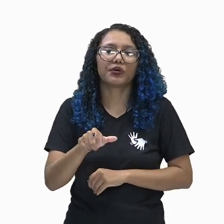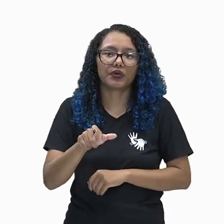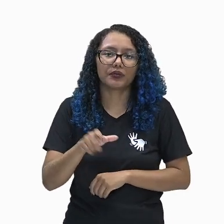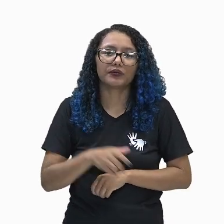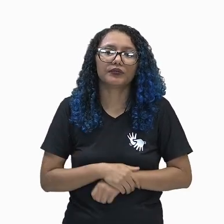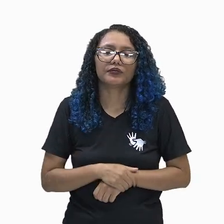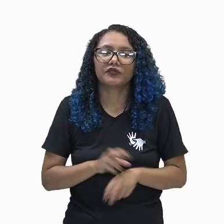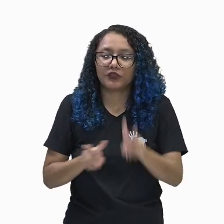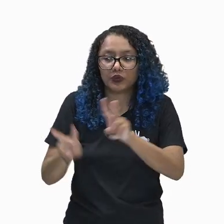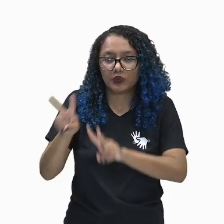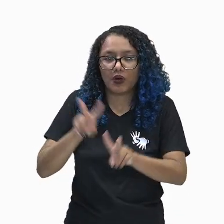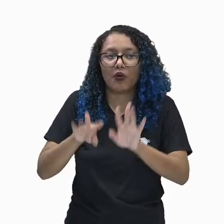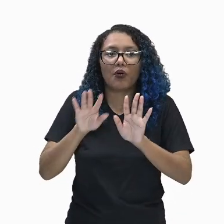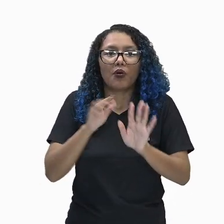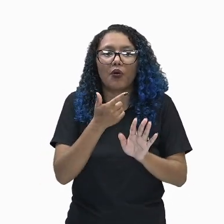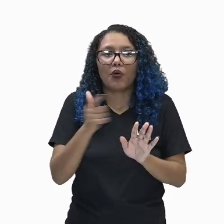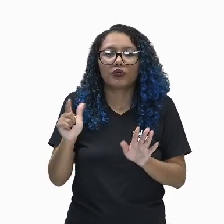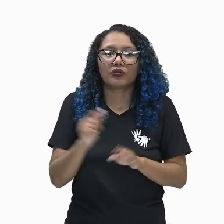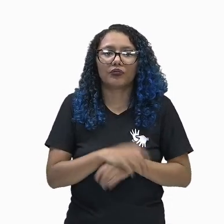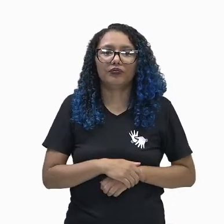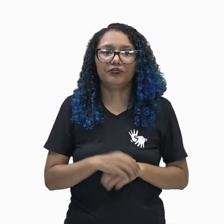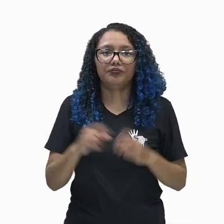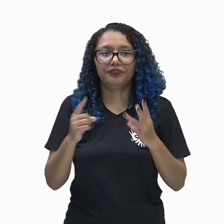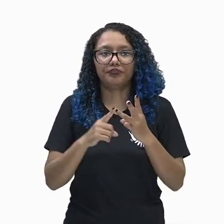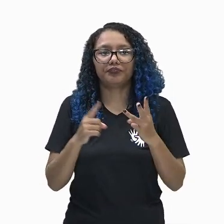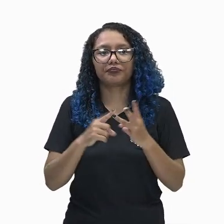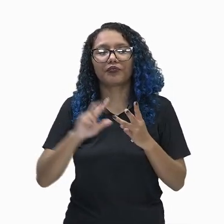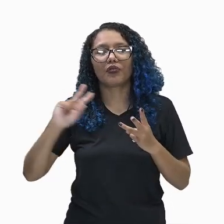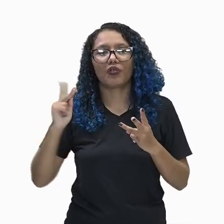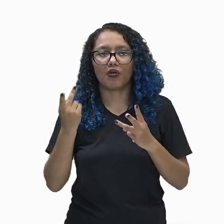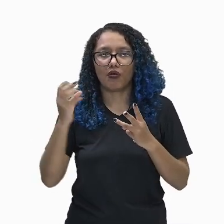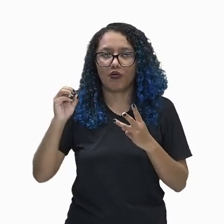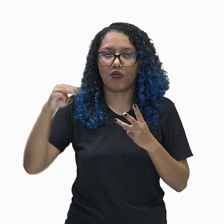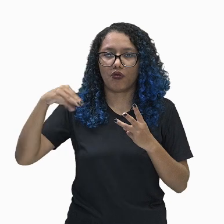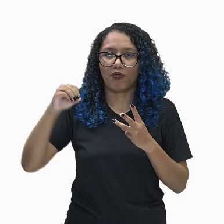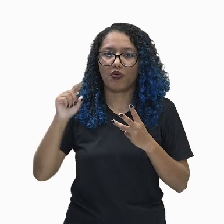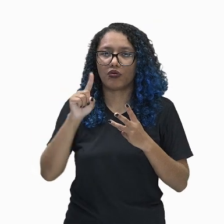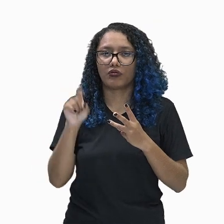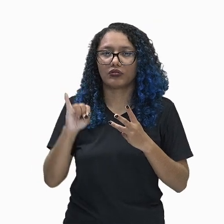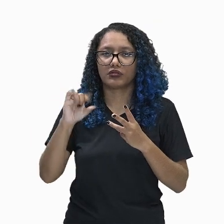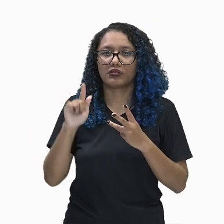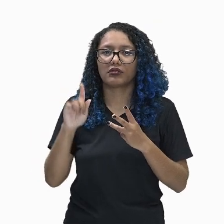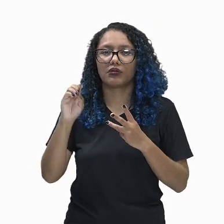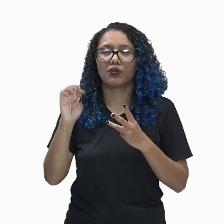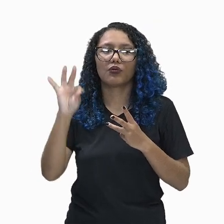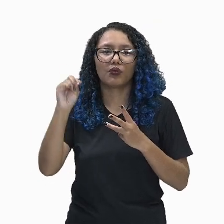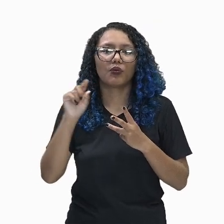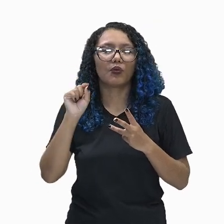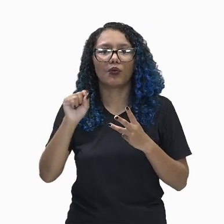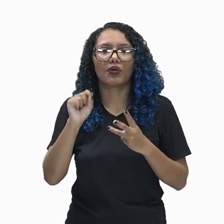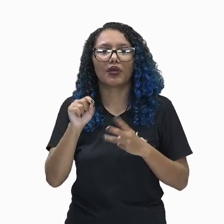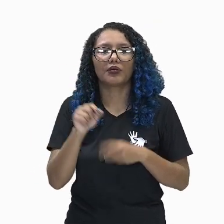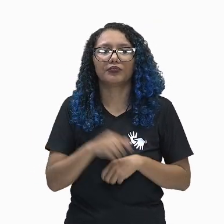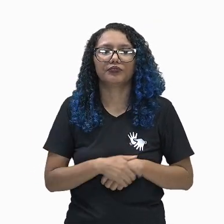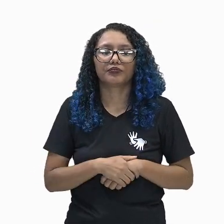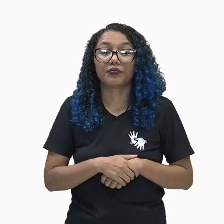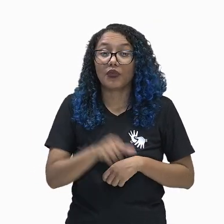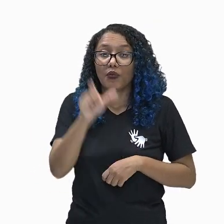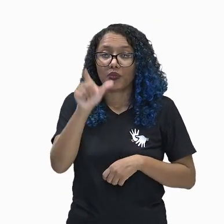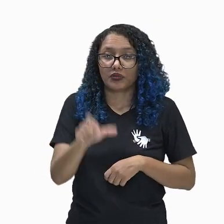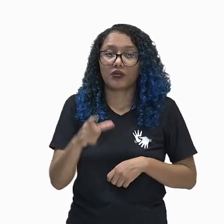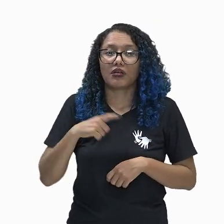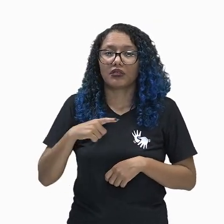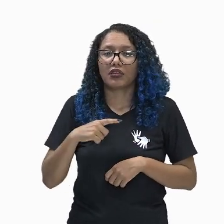outro conceito. Esse conceito é o homozigoto. Homozigoto é um indivíduo que possui